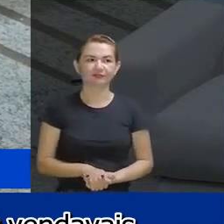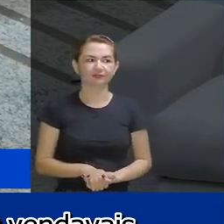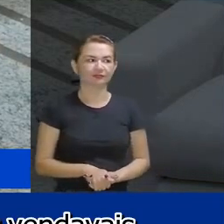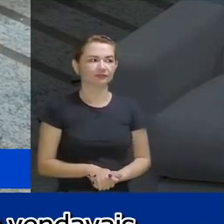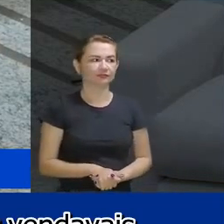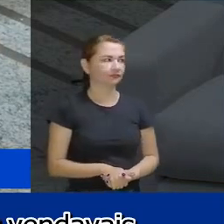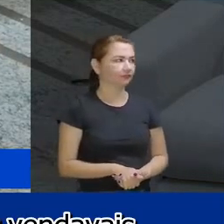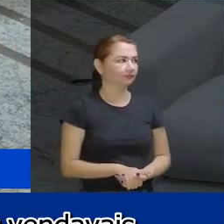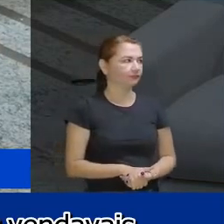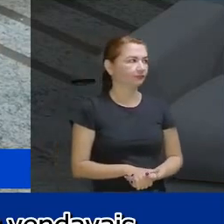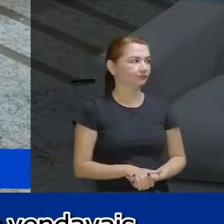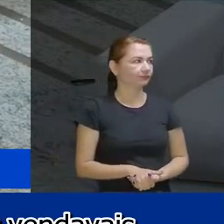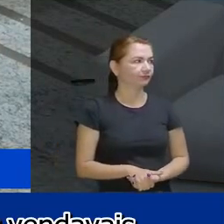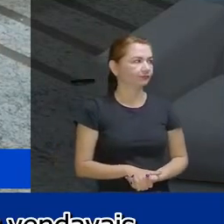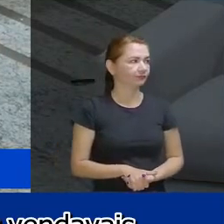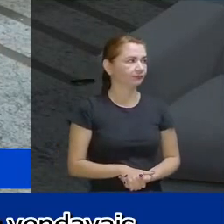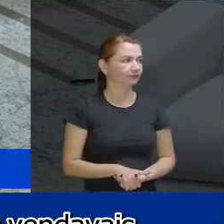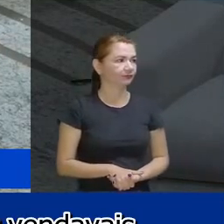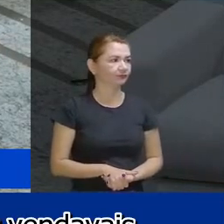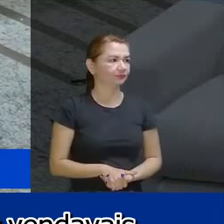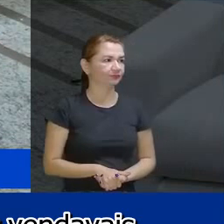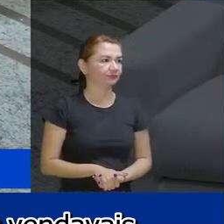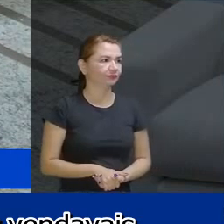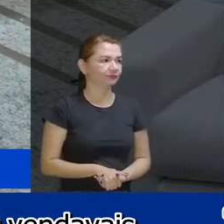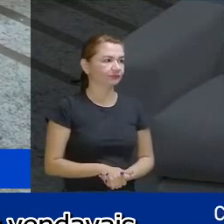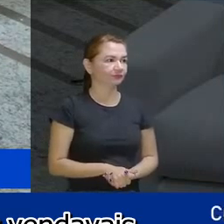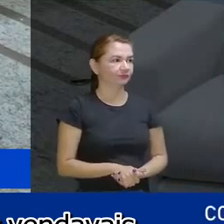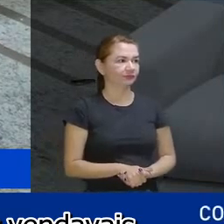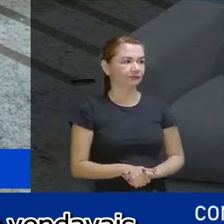Retirando pedra dos caminhos,